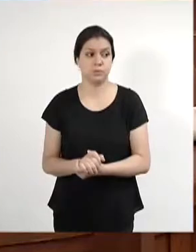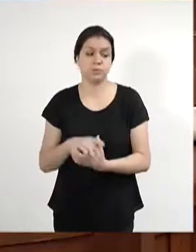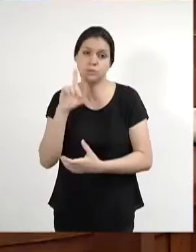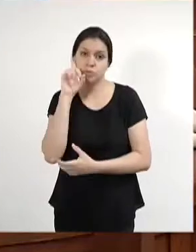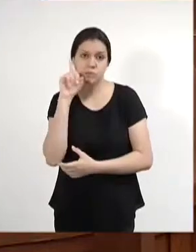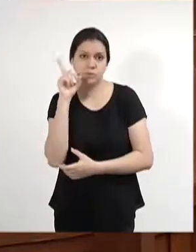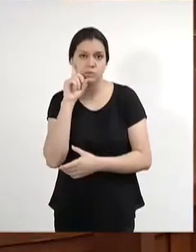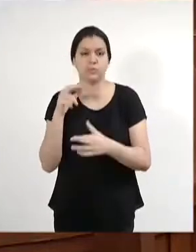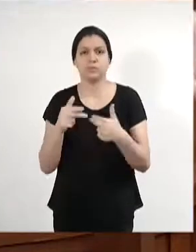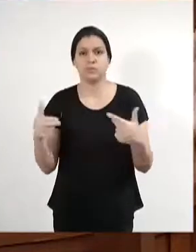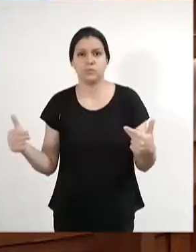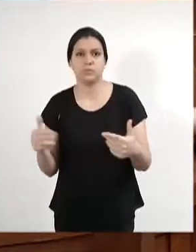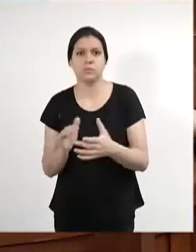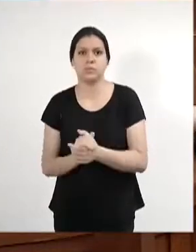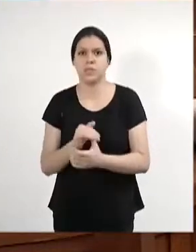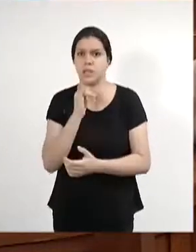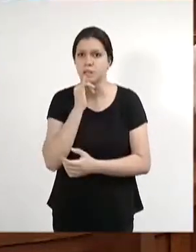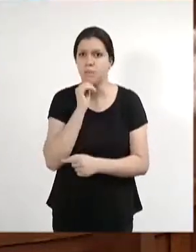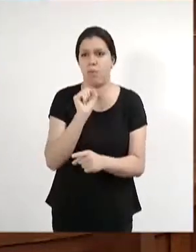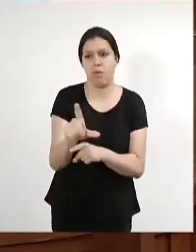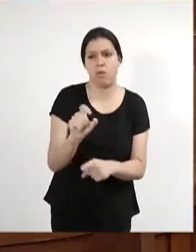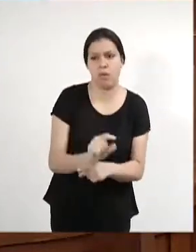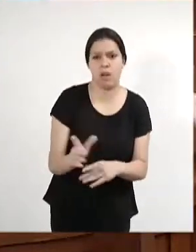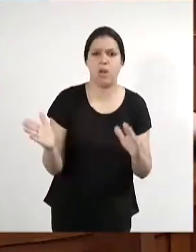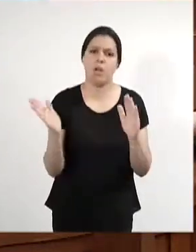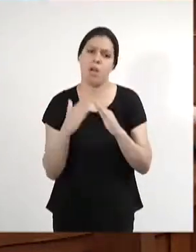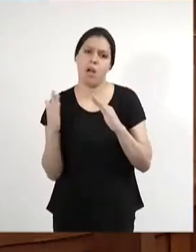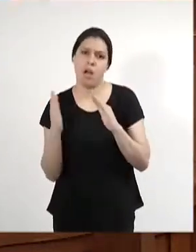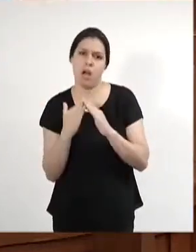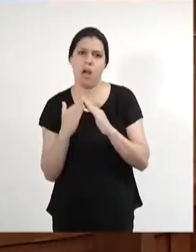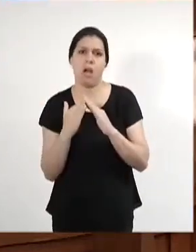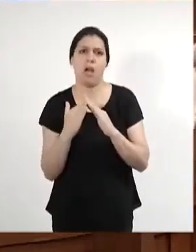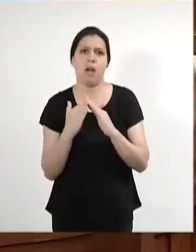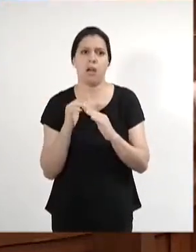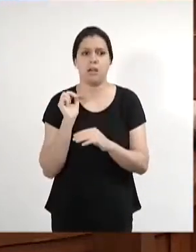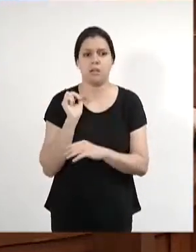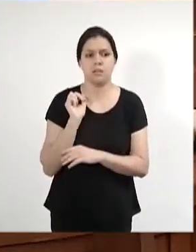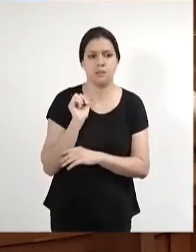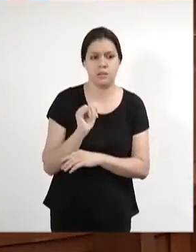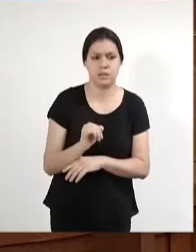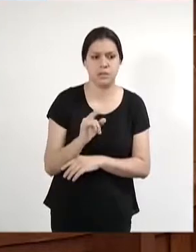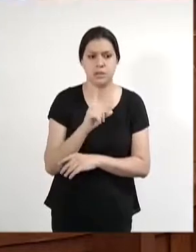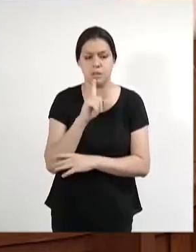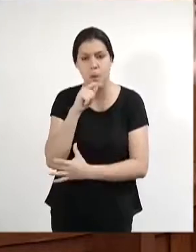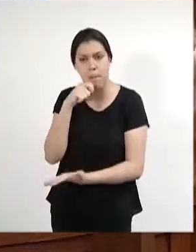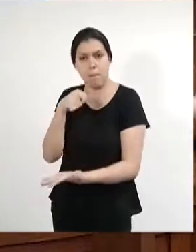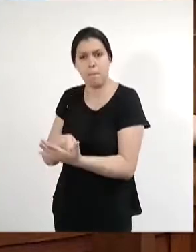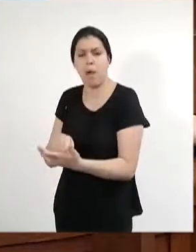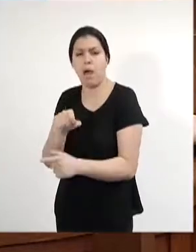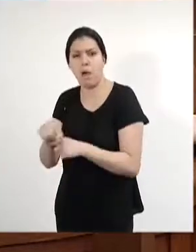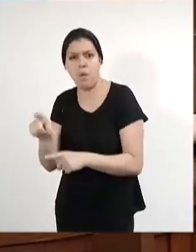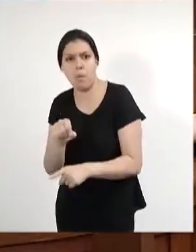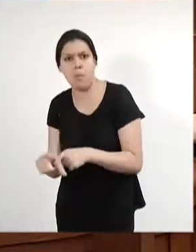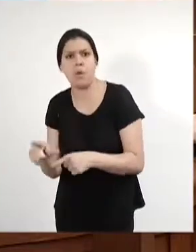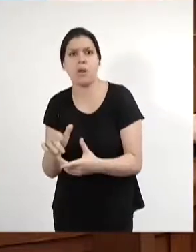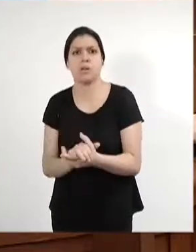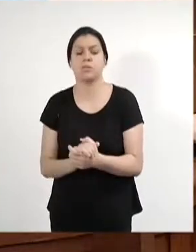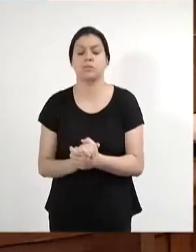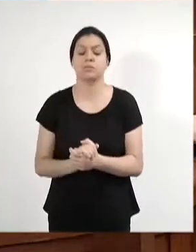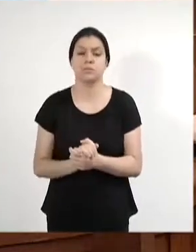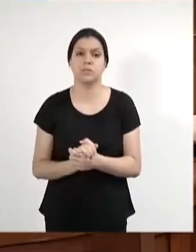a dia, como aluguel de casas, se tem que receber aluguel e alguém não paga o aluguel para o